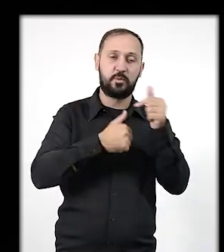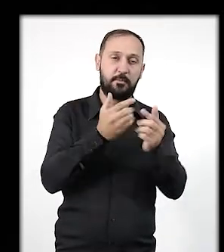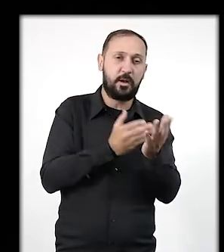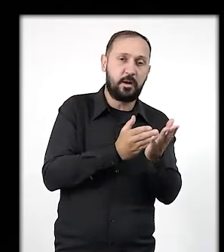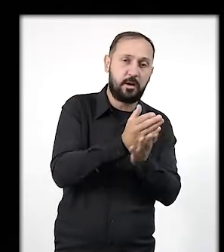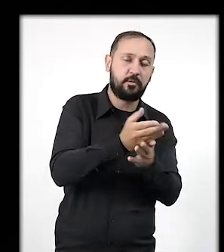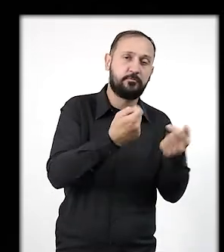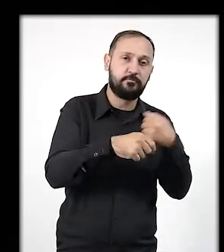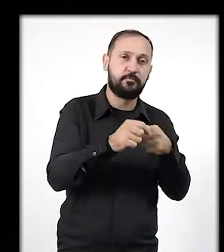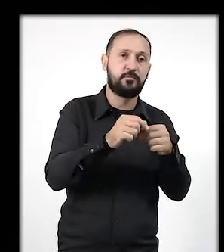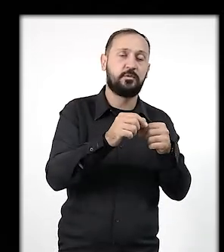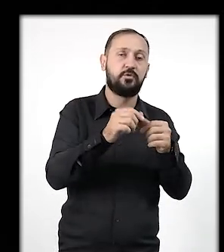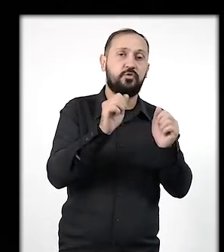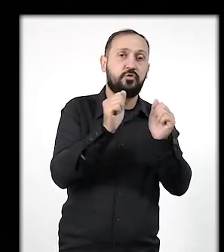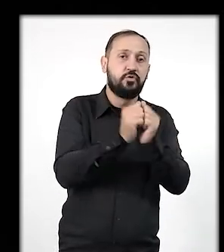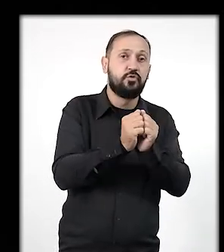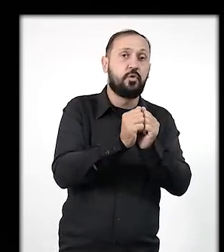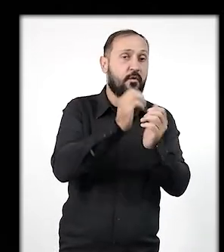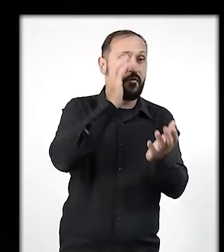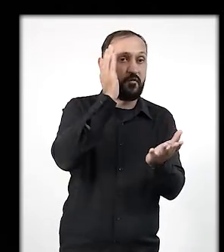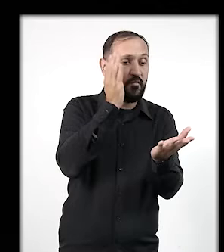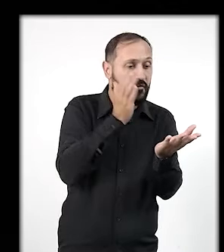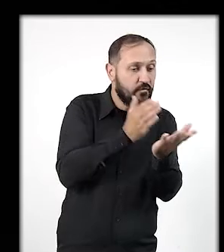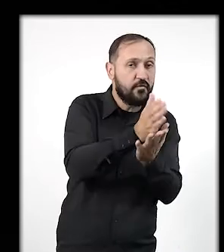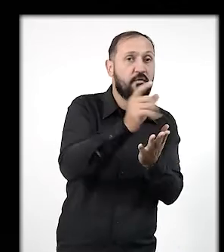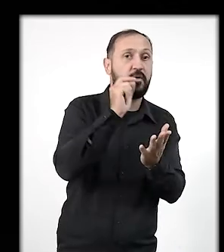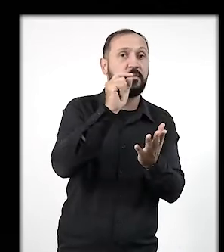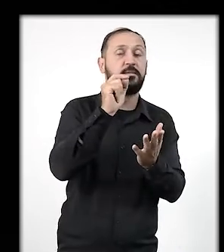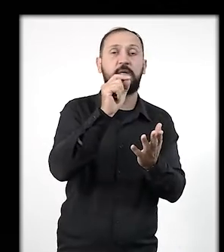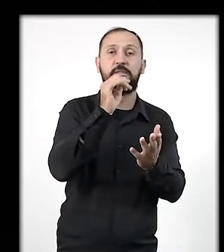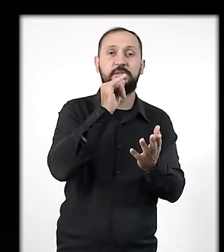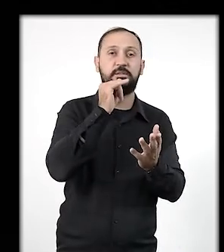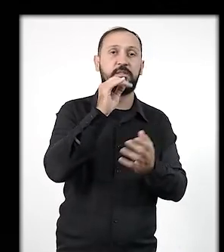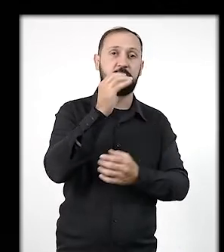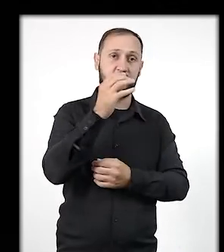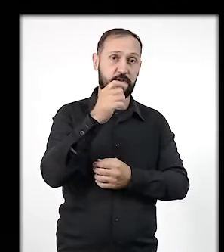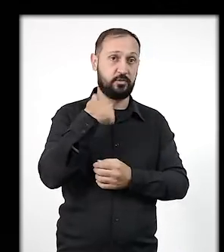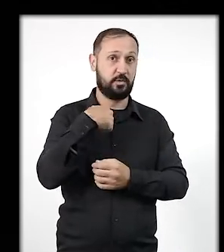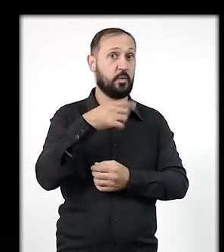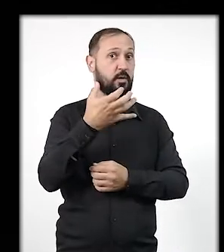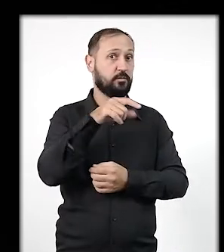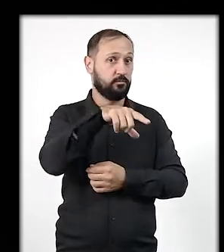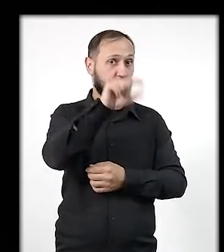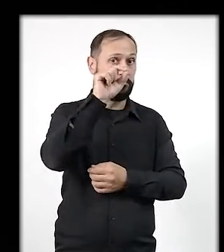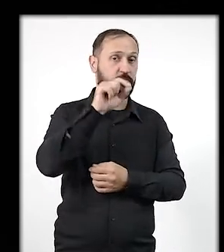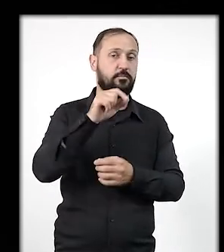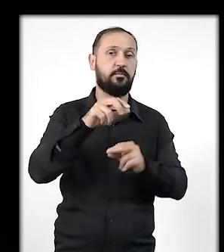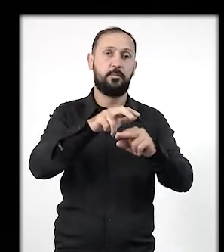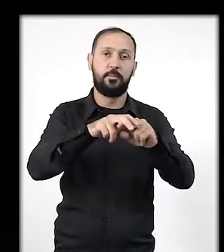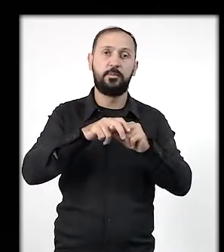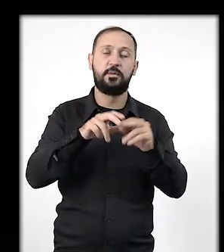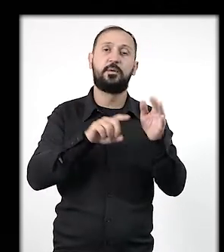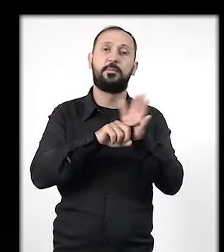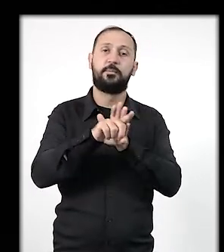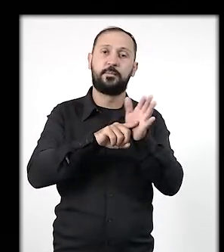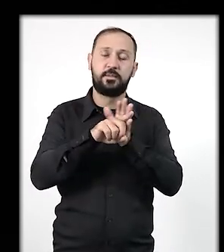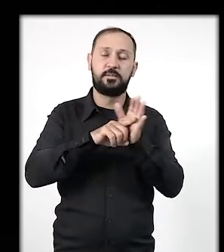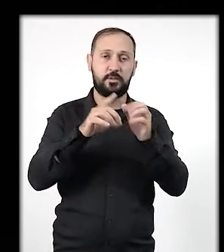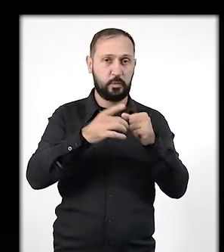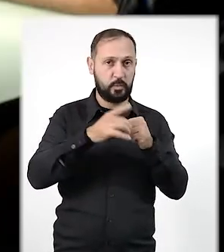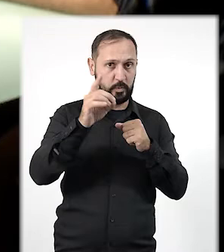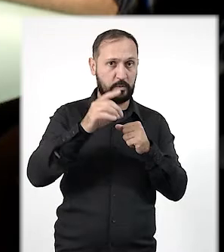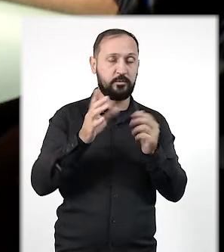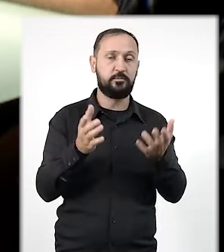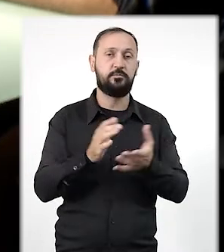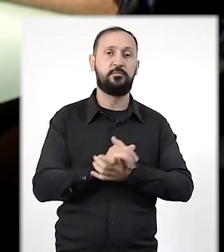e comportamento para o meio ambiente em relação ao viés de formação científica que nós buscamos, principalmente por conta da linha de pesquisa do